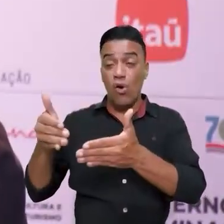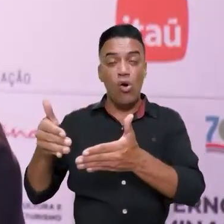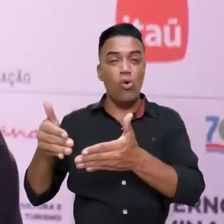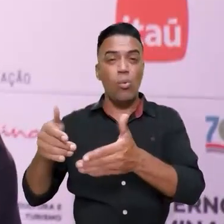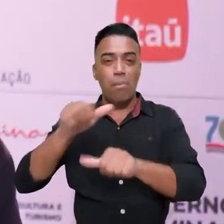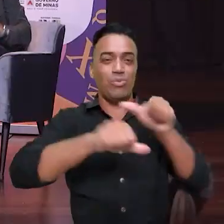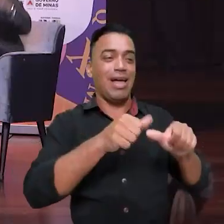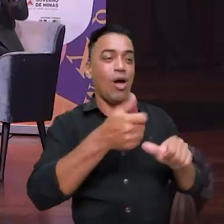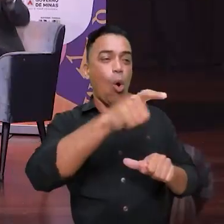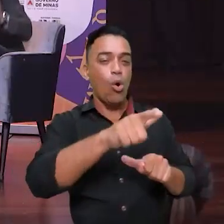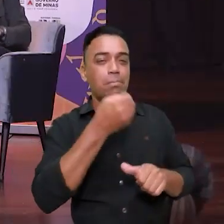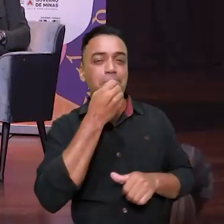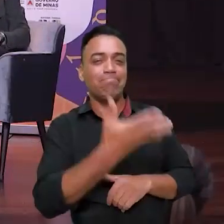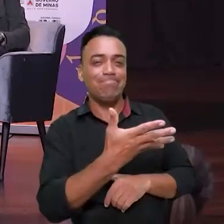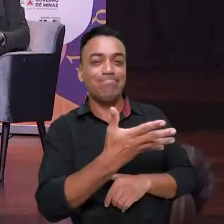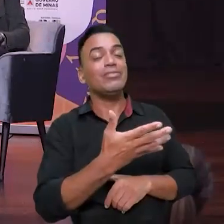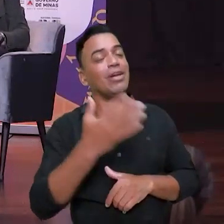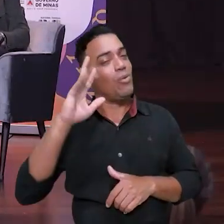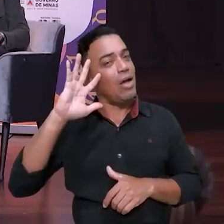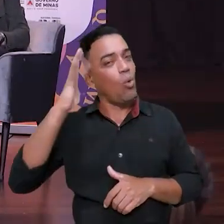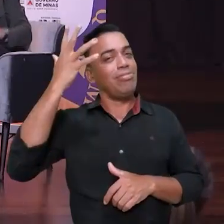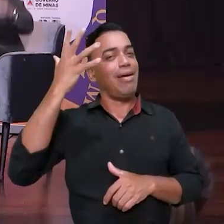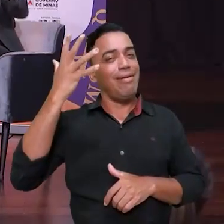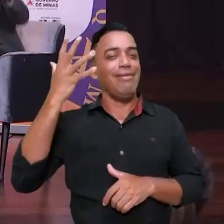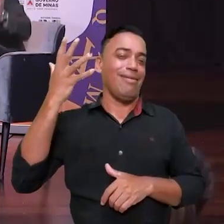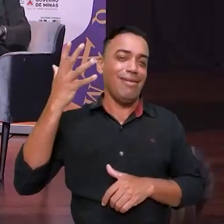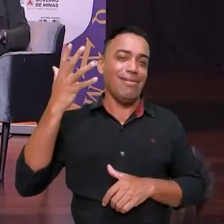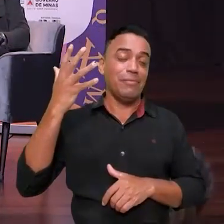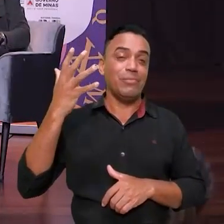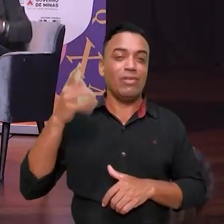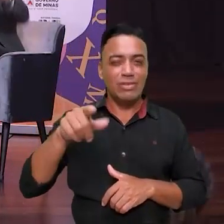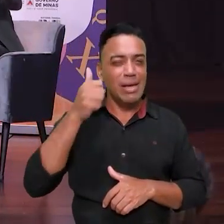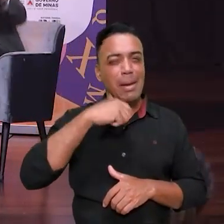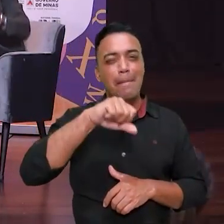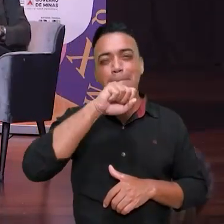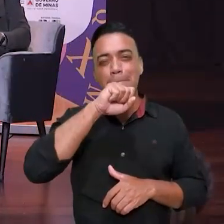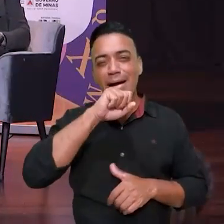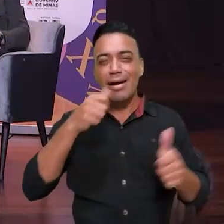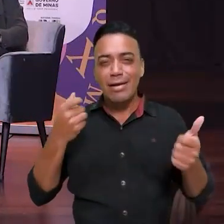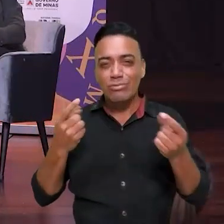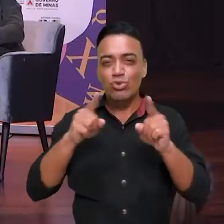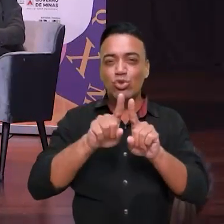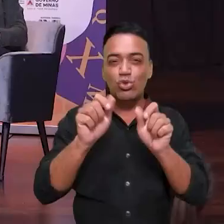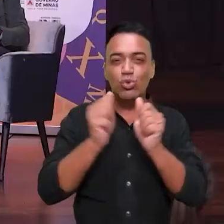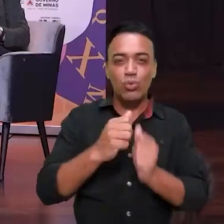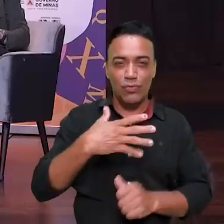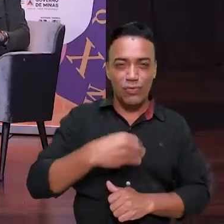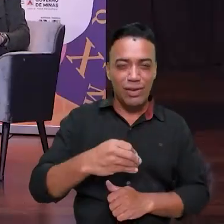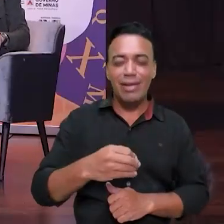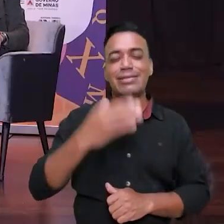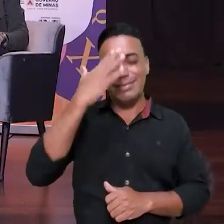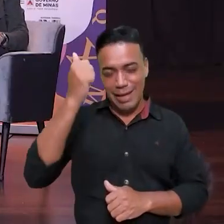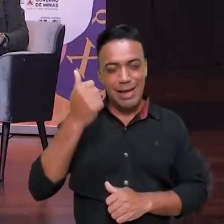presta. Então é isso que acontece, Eliana, né? É esse lugar. Você, como grande mãe que é ao lado da sua filha, sabe bem o que eu estou